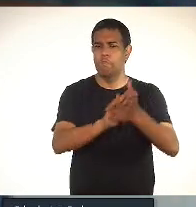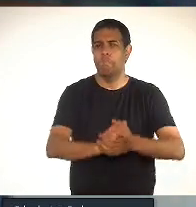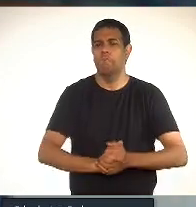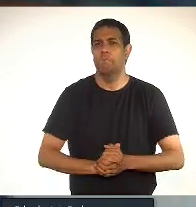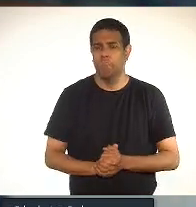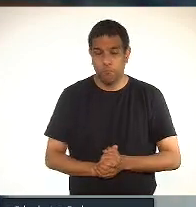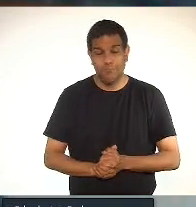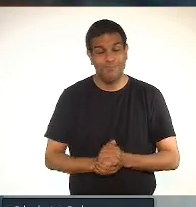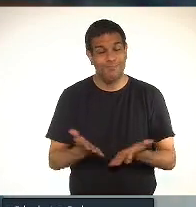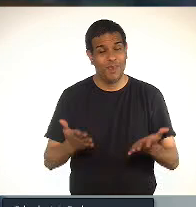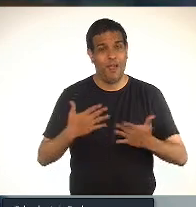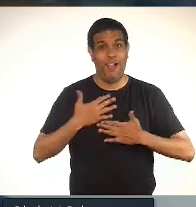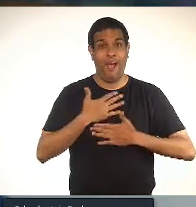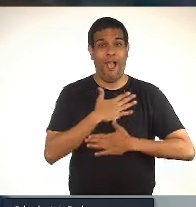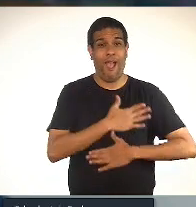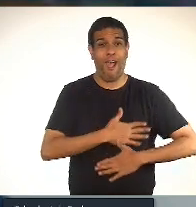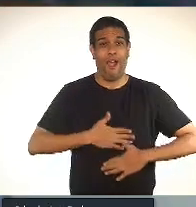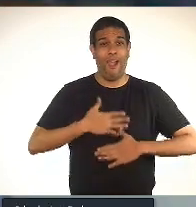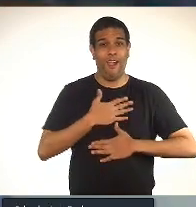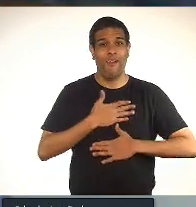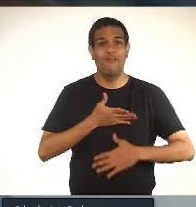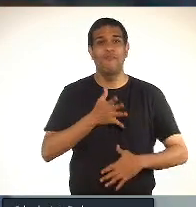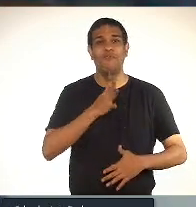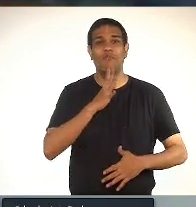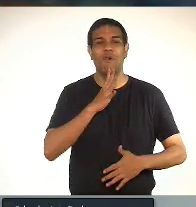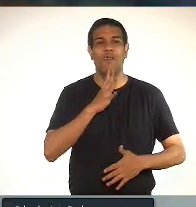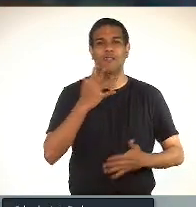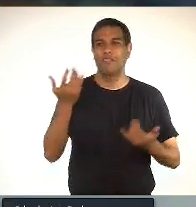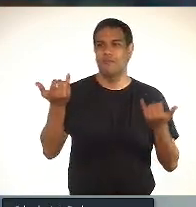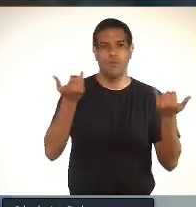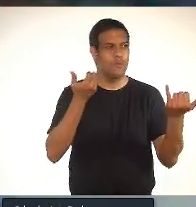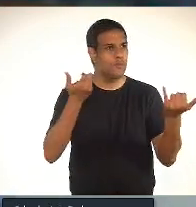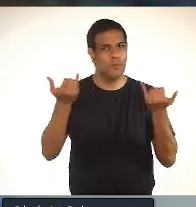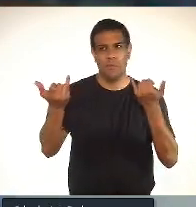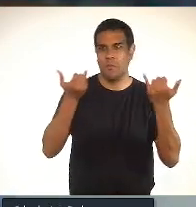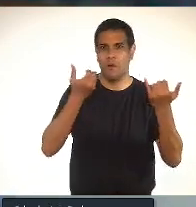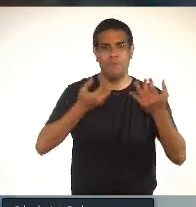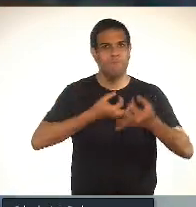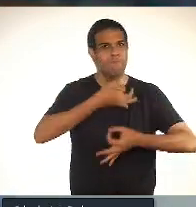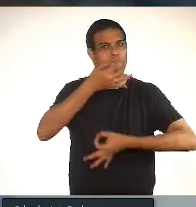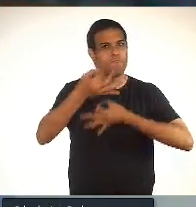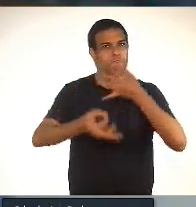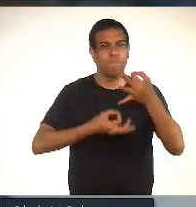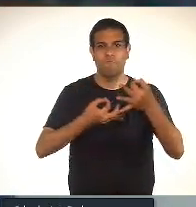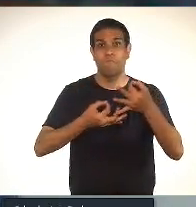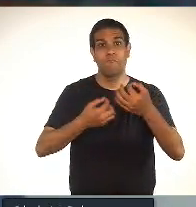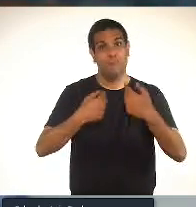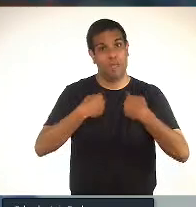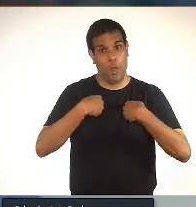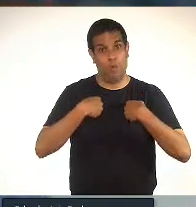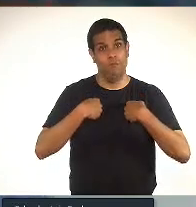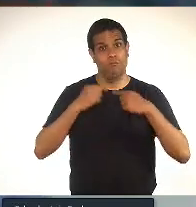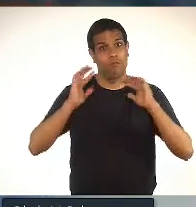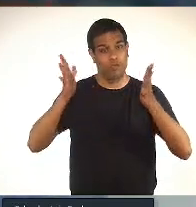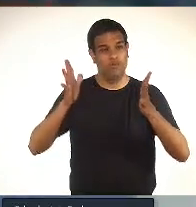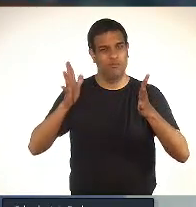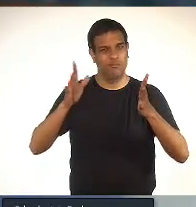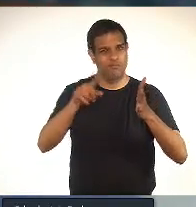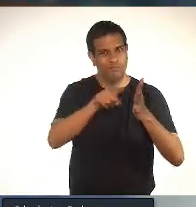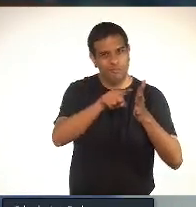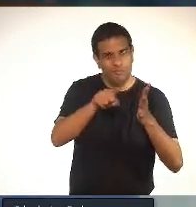E eu gosto de ouvir autocríticas. Aliás, fui formado do